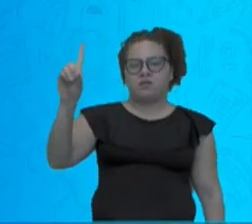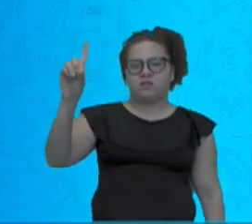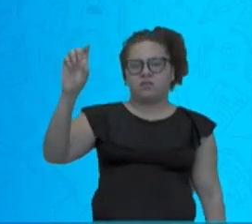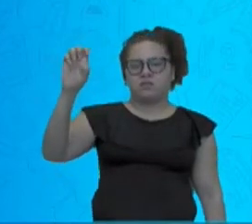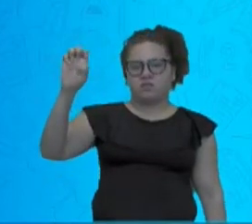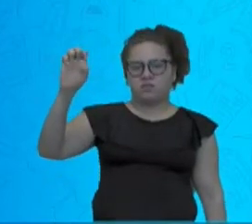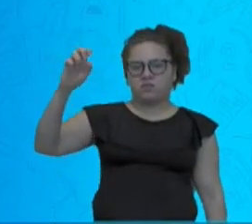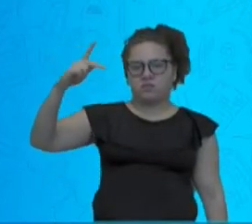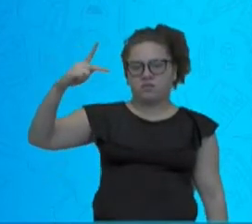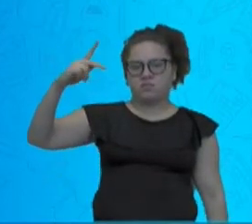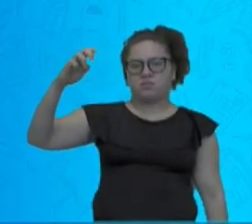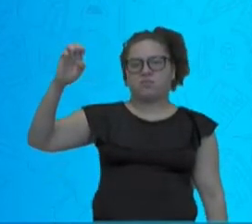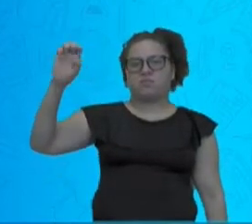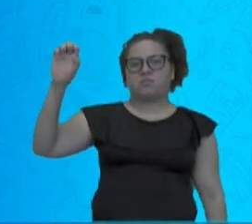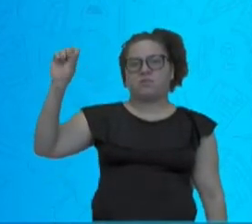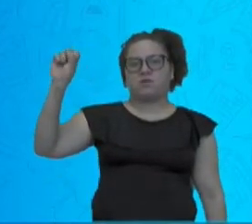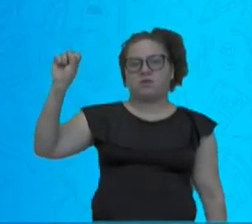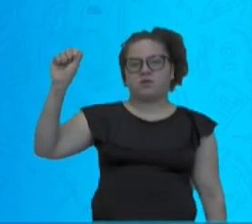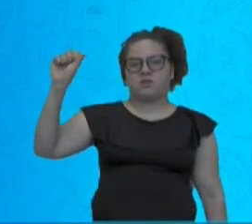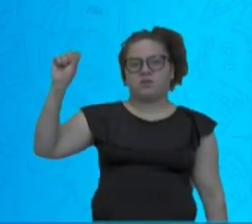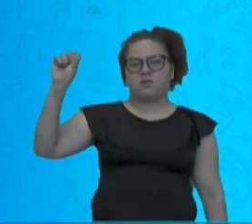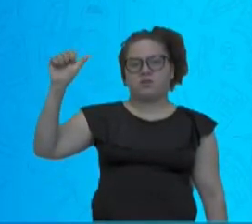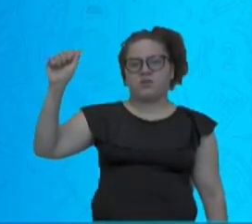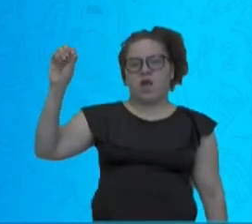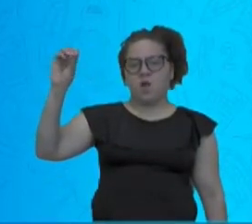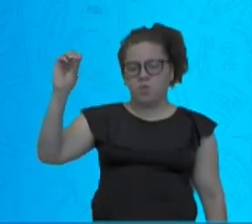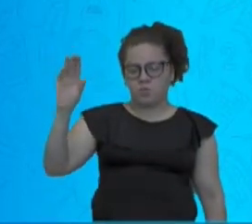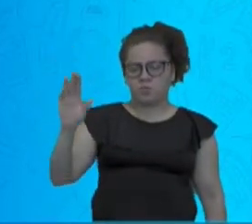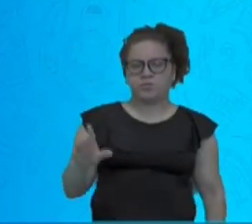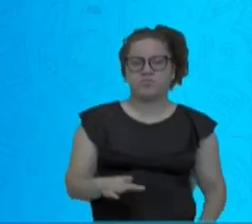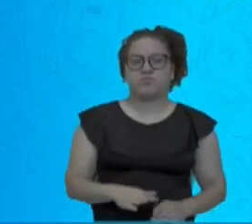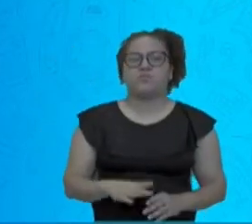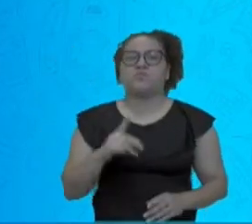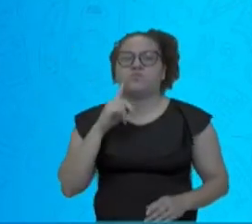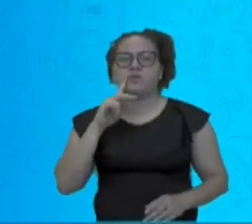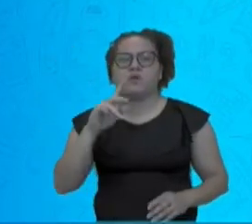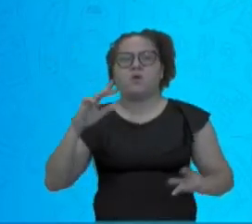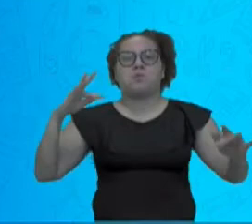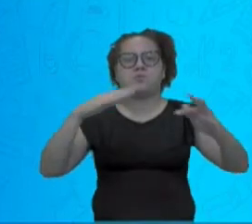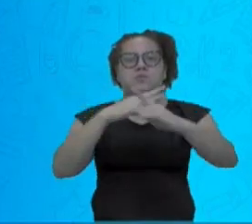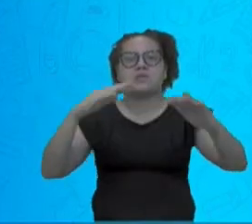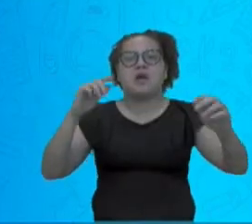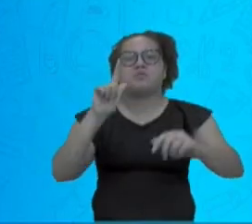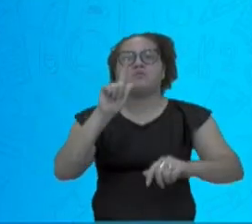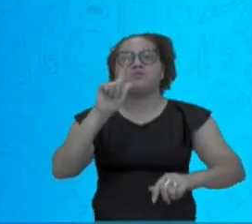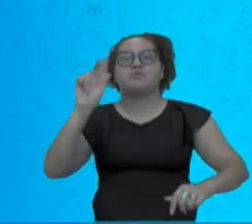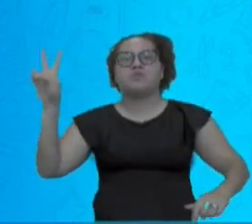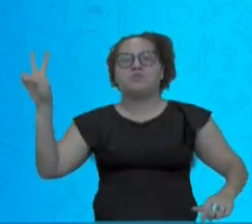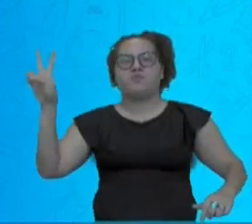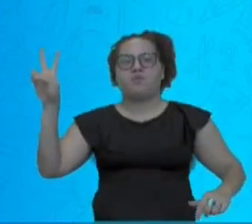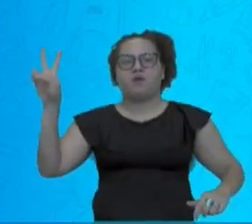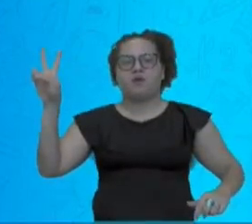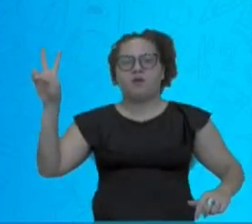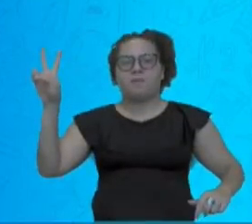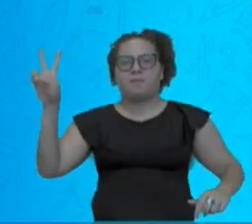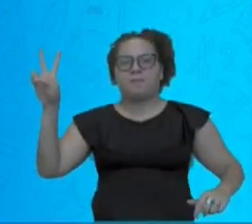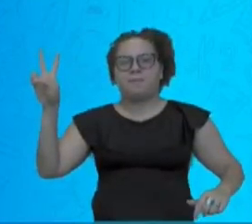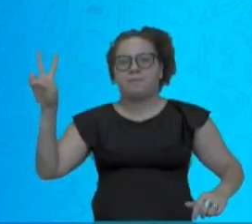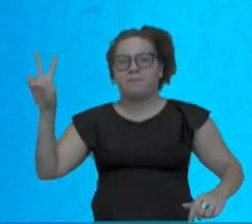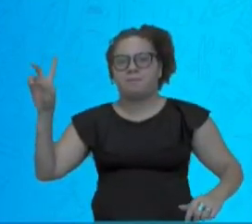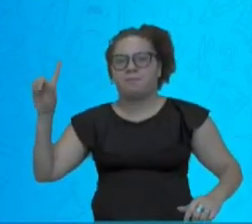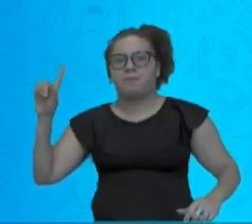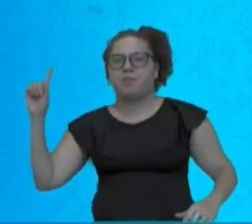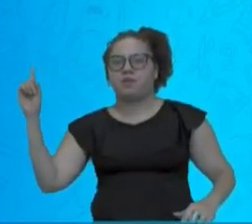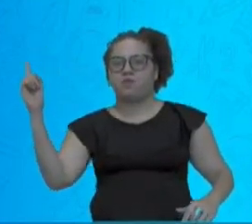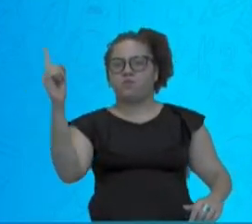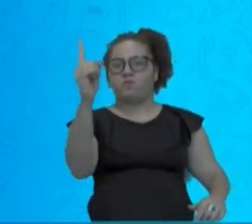Se você chegar no centro de Valadares, você percebe o quê? Que o entorno da